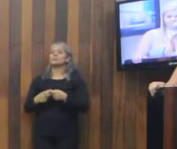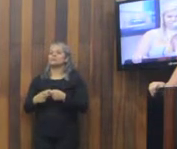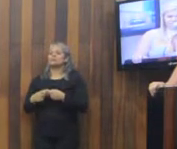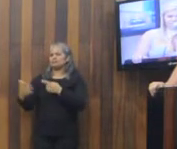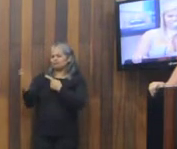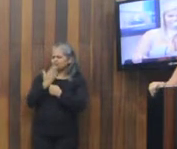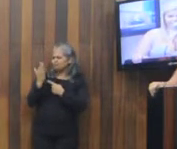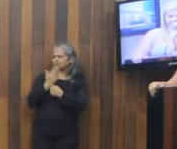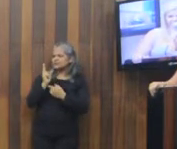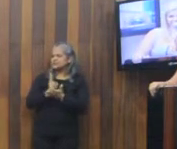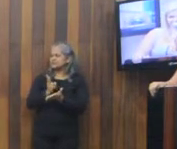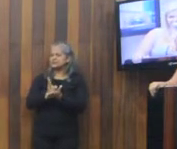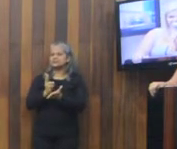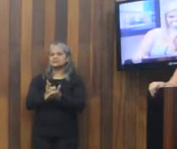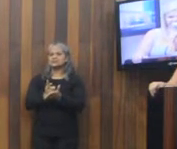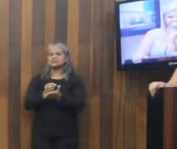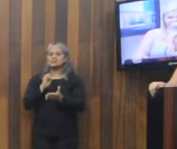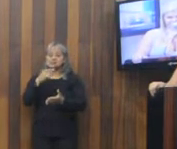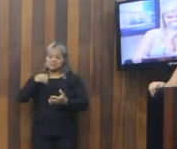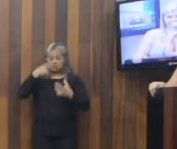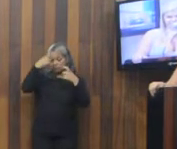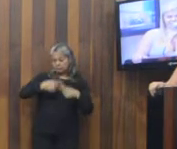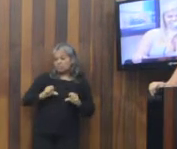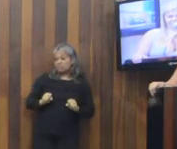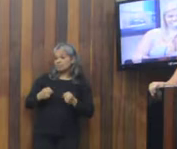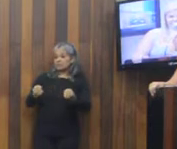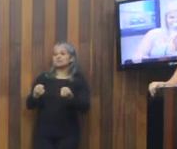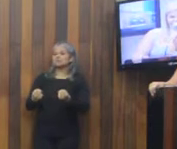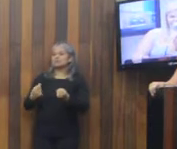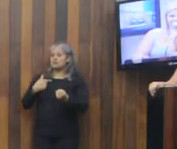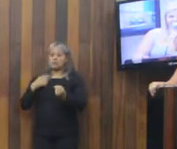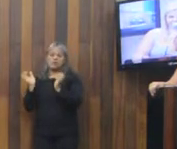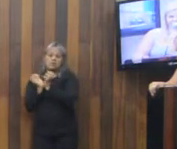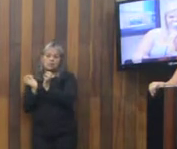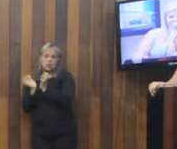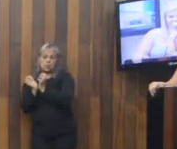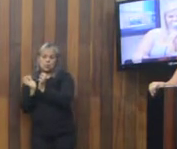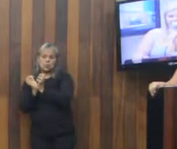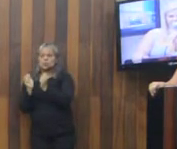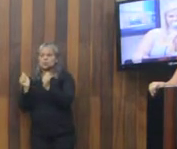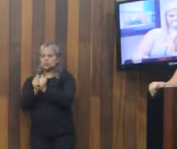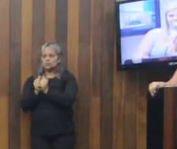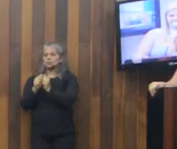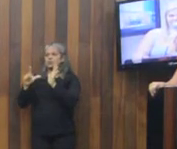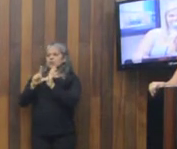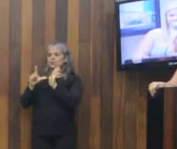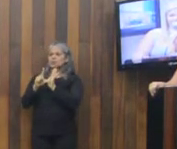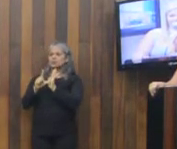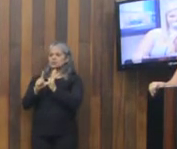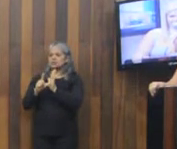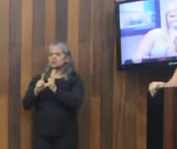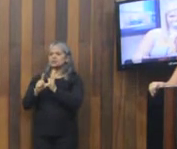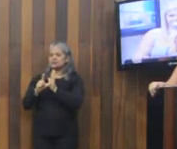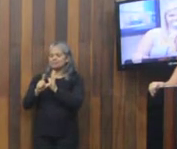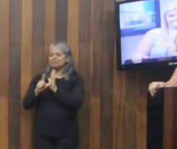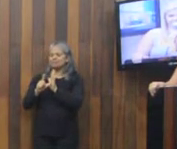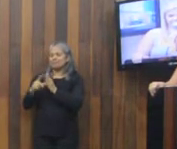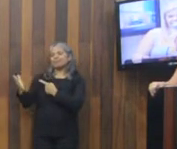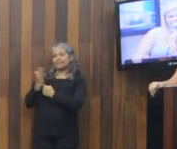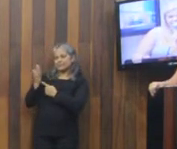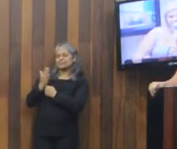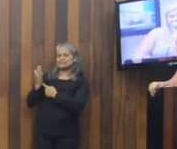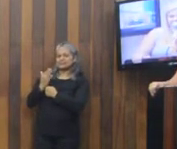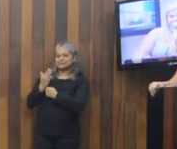ajuda muito, porque para eu estar me dedicando, a minha equipe da Patrícia Cardinal Imóveis é que segura a onda, e